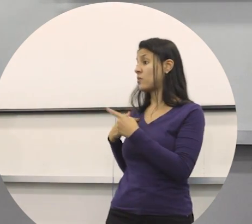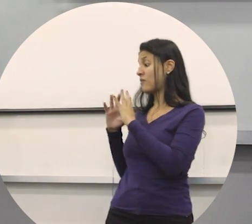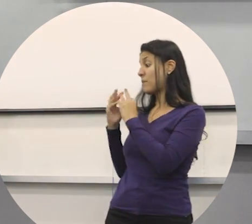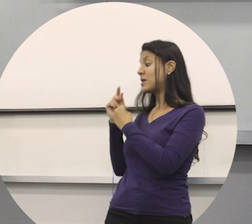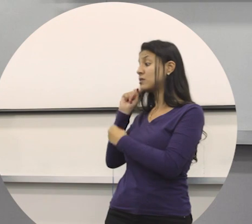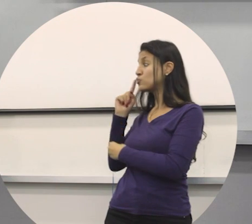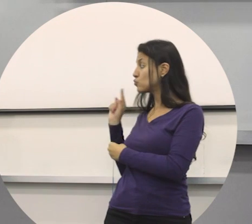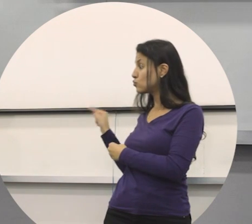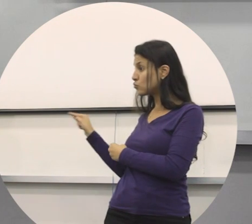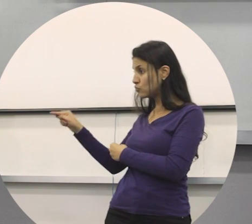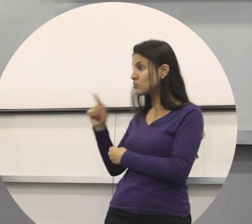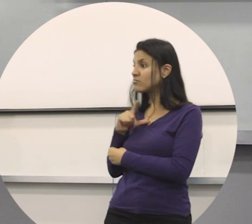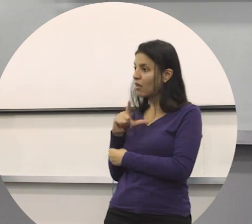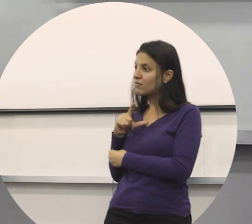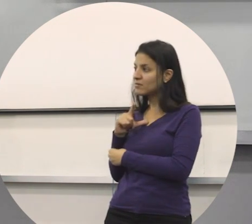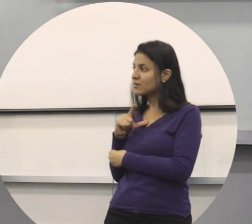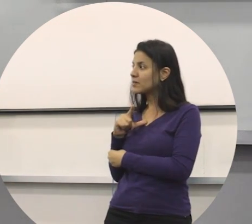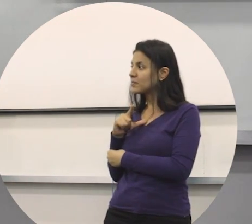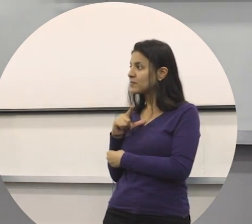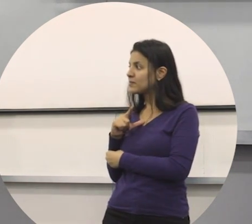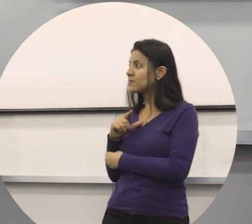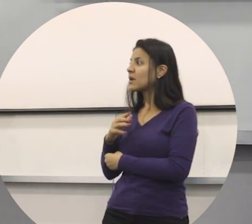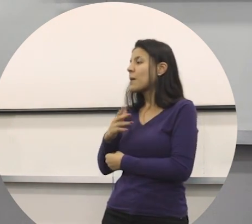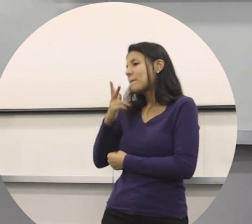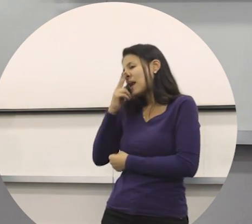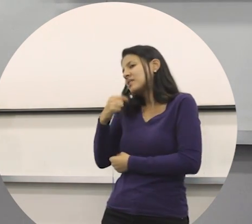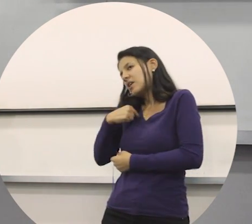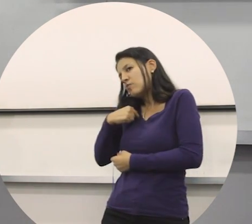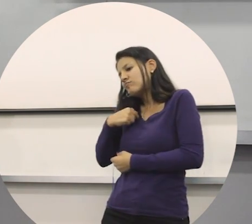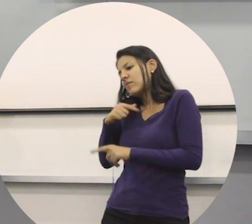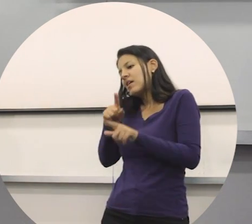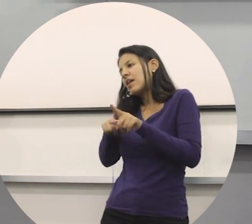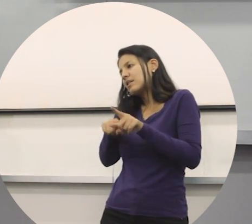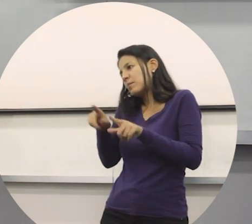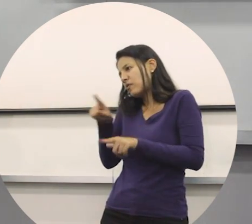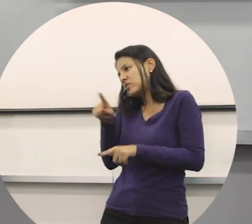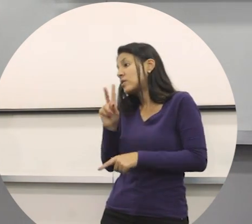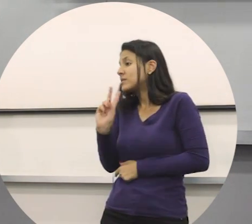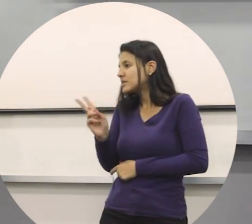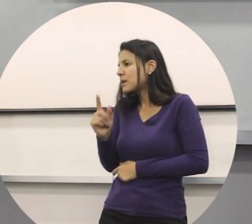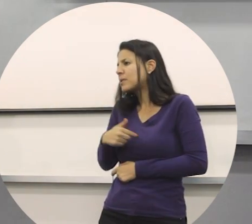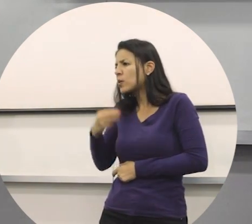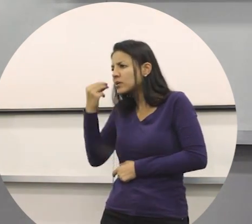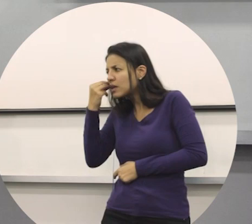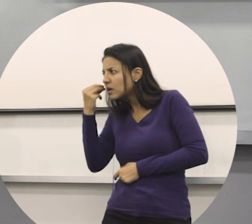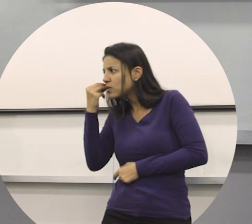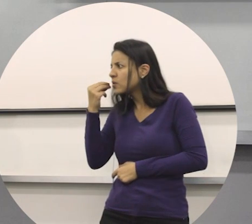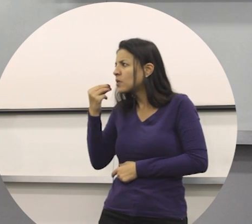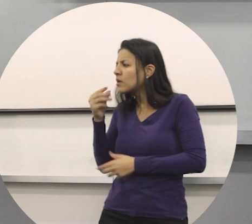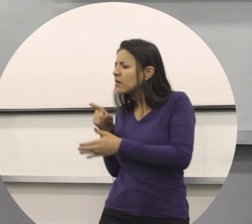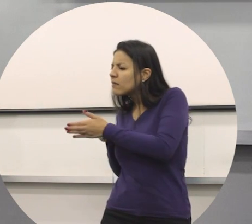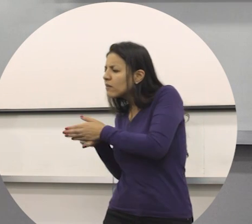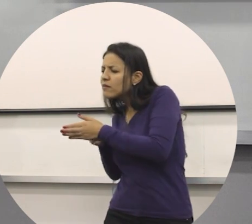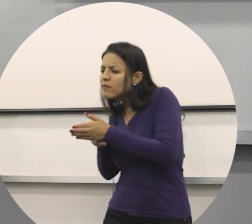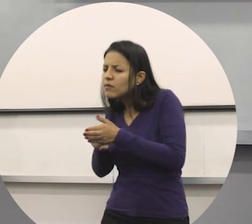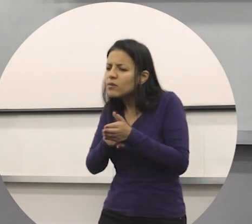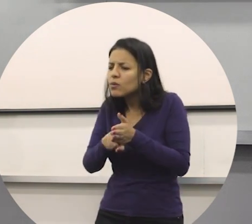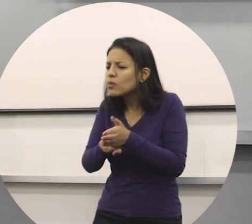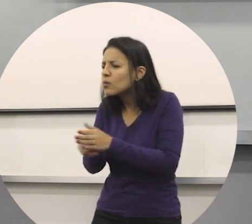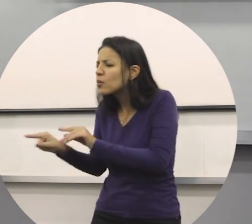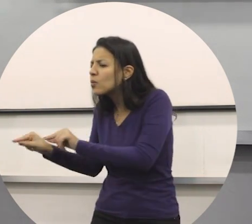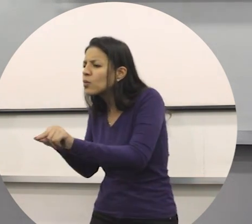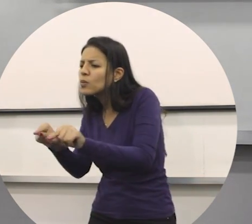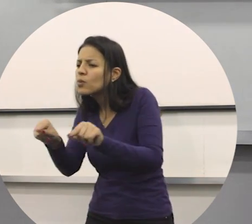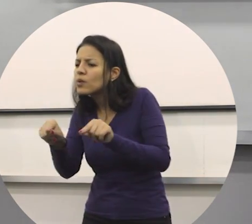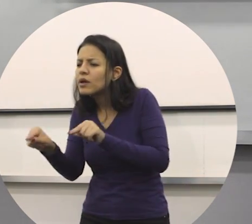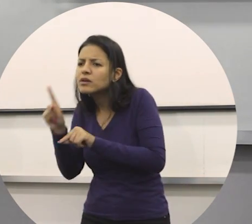e um senso de obrigação com professora de letras, eu sempre procurei investigar